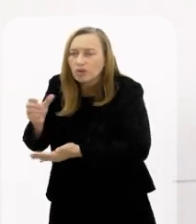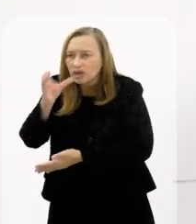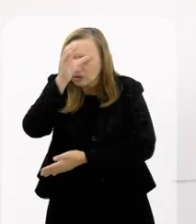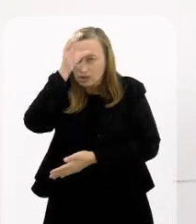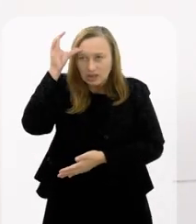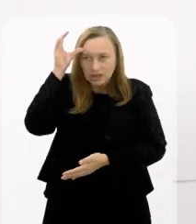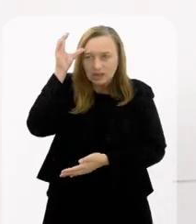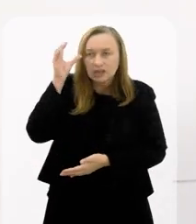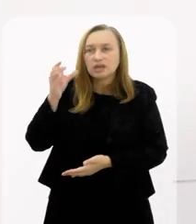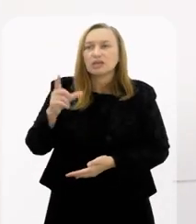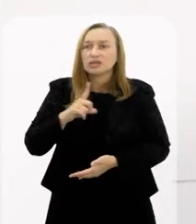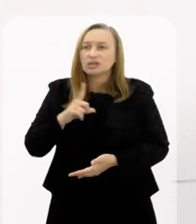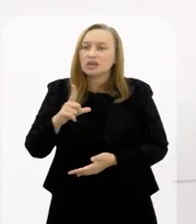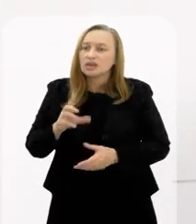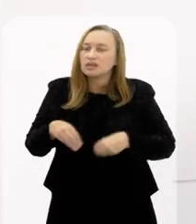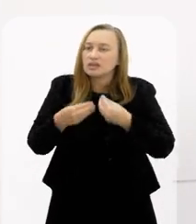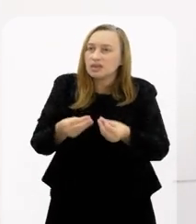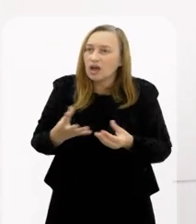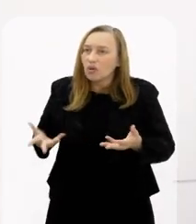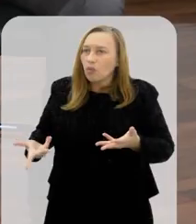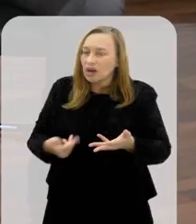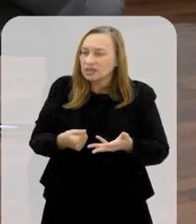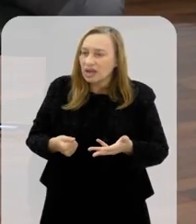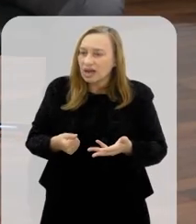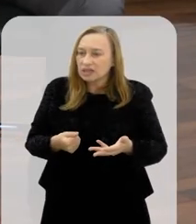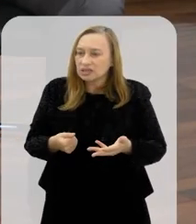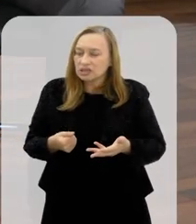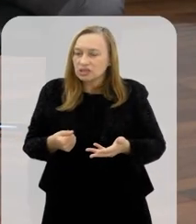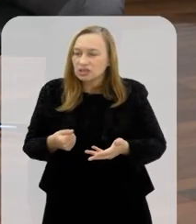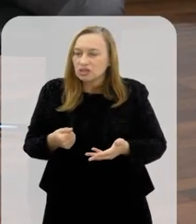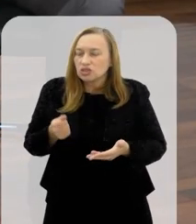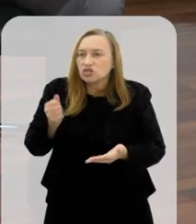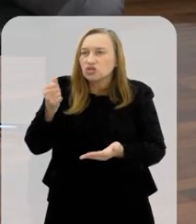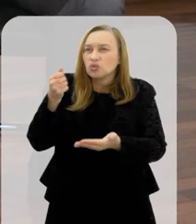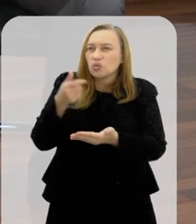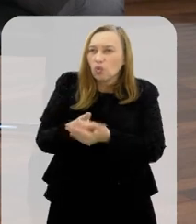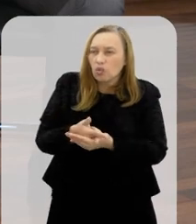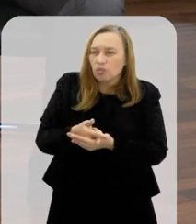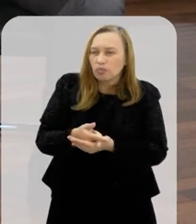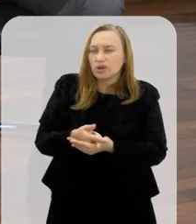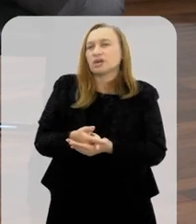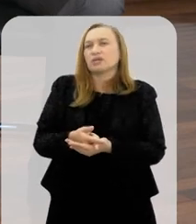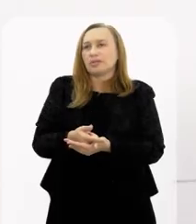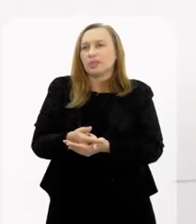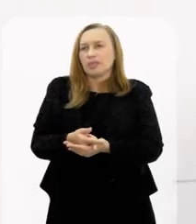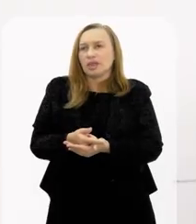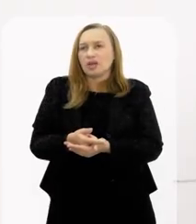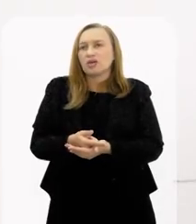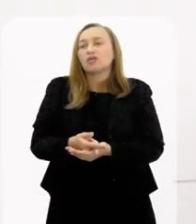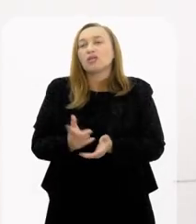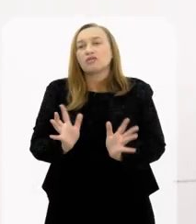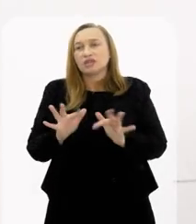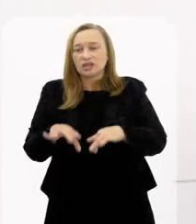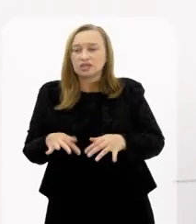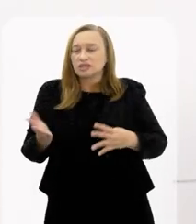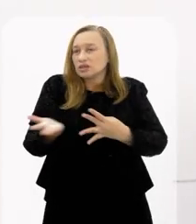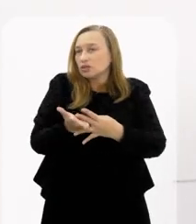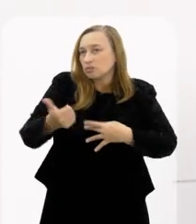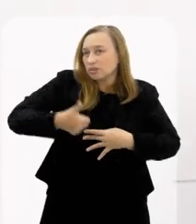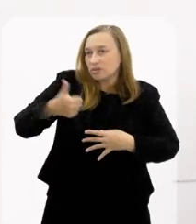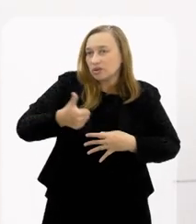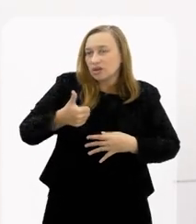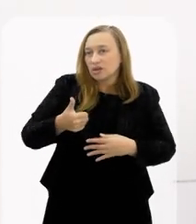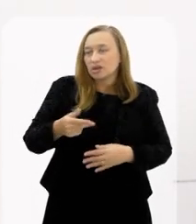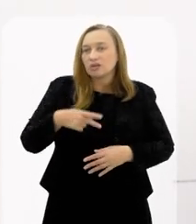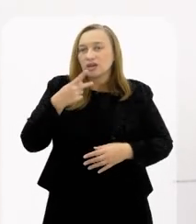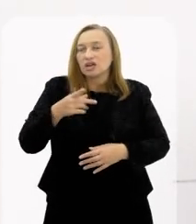aí uma paridade de armas vamos dizer assim na relação de consumo eu quero lhe ouvir sobre isso Dr Plínio mas a gente vai encerrando aqui o primeiro bloco